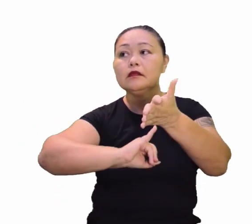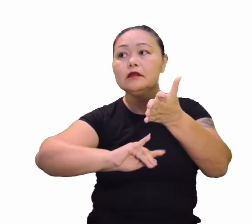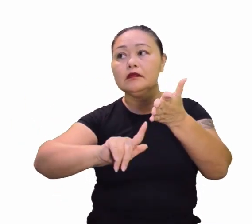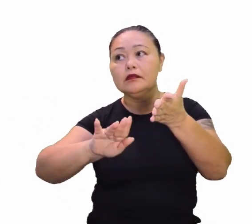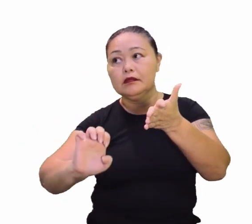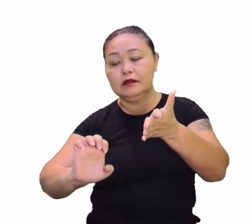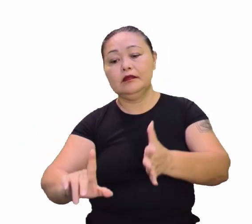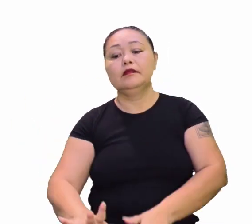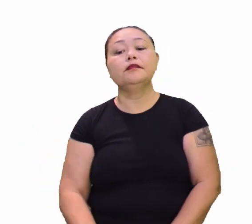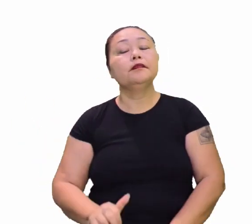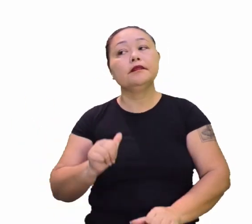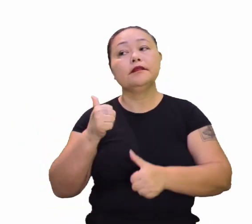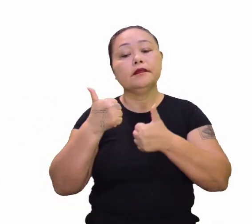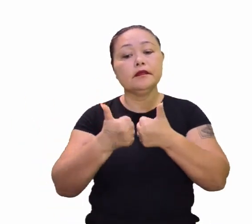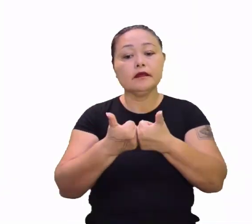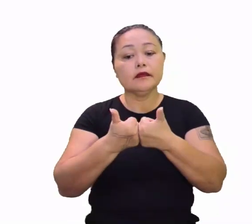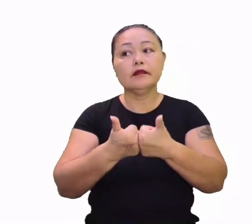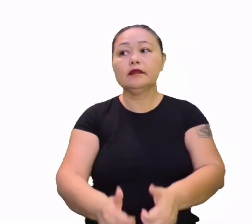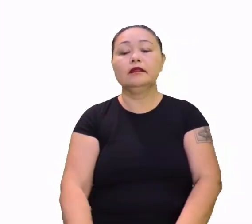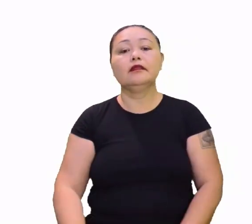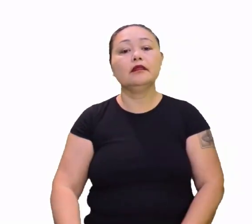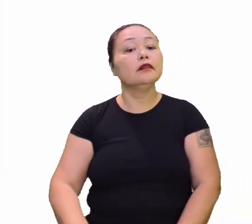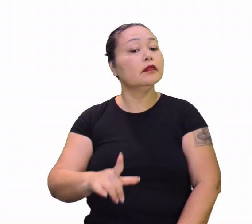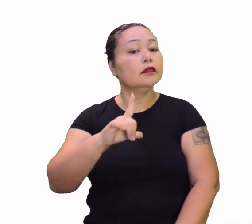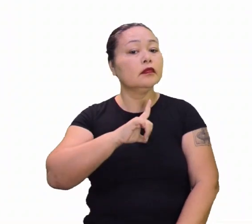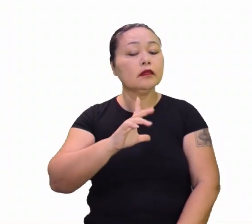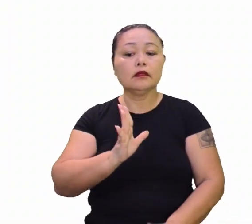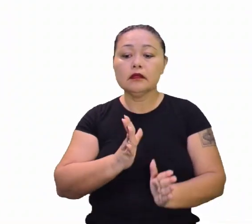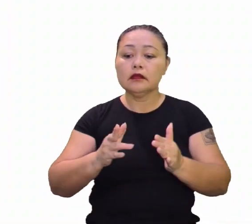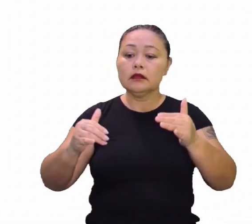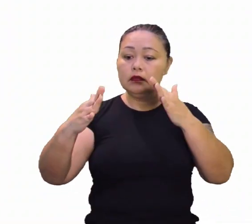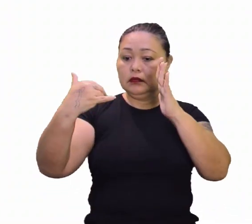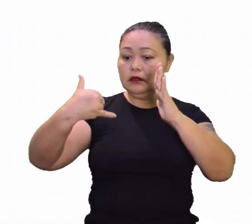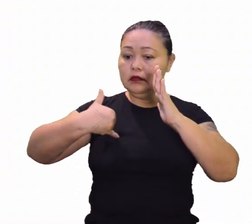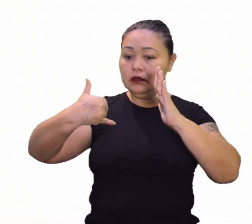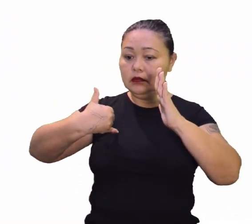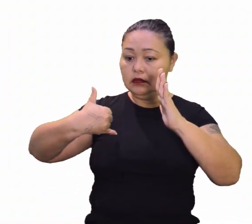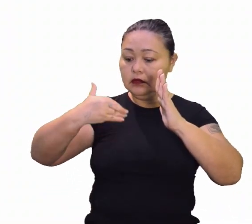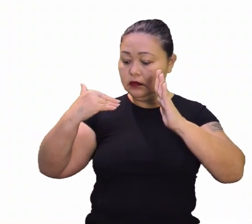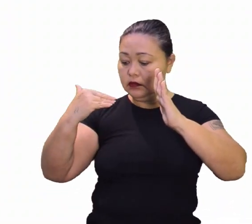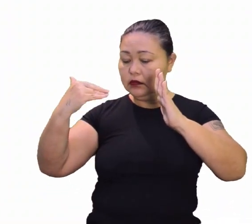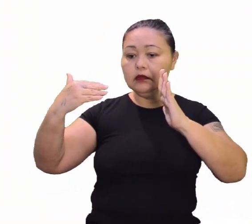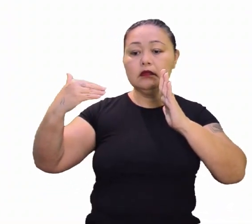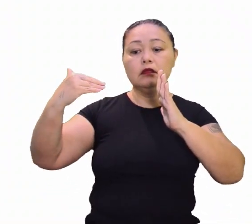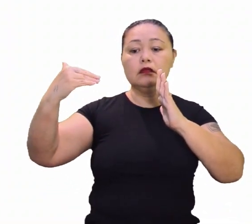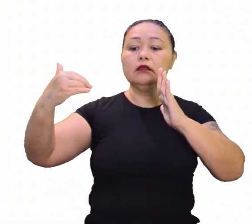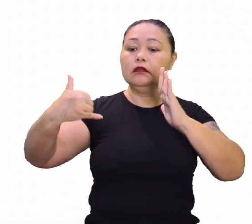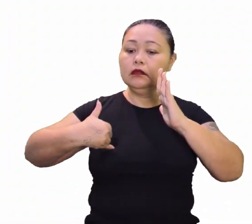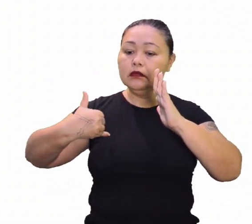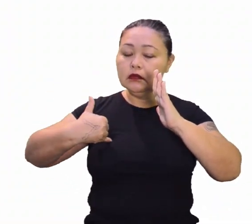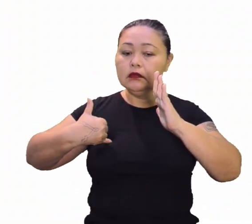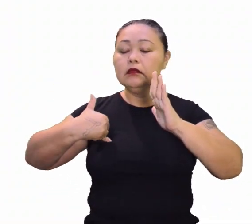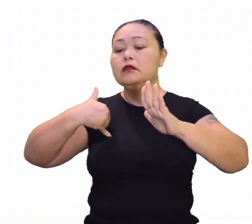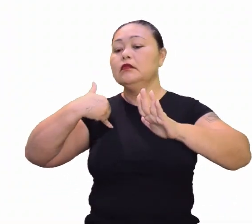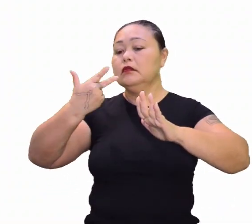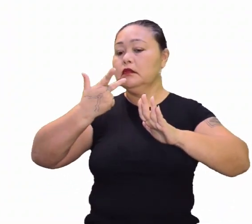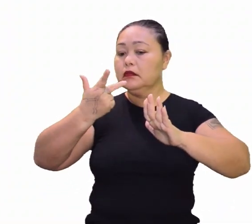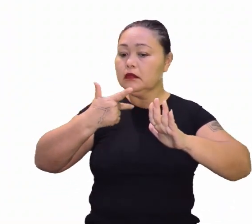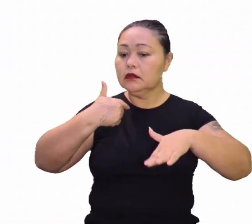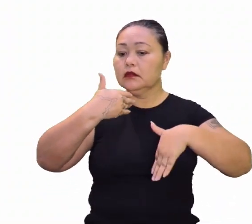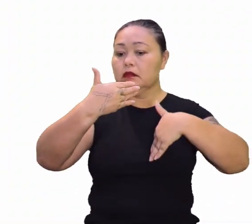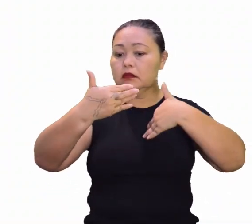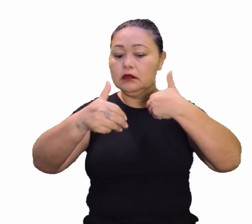IBGE. Muito bem. Beleza? Beleza. Temos aí a pirâmide etária de Rondônia, que falamos para vocês sobre todo esse processo